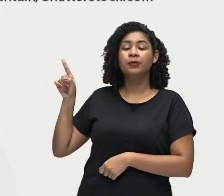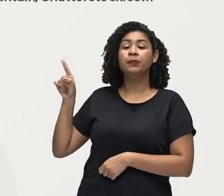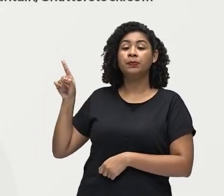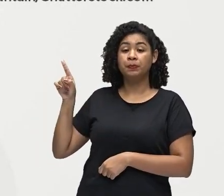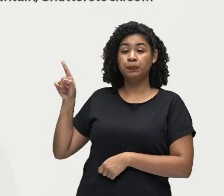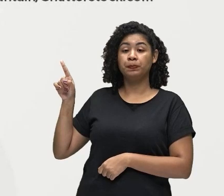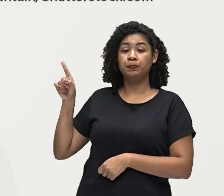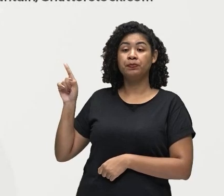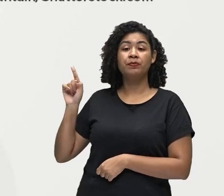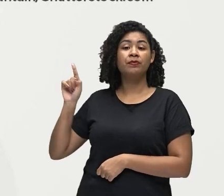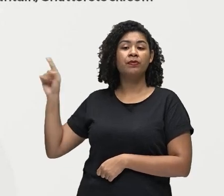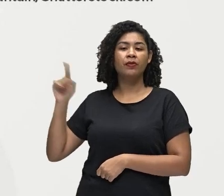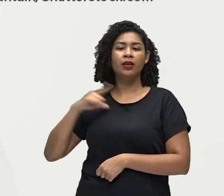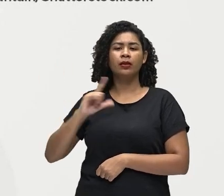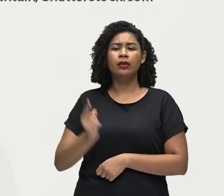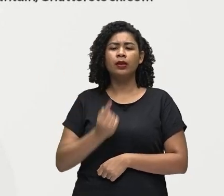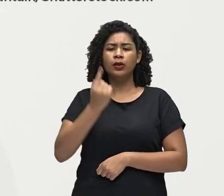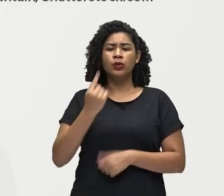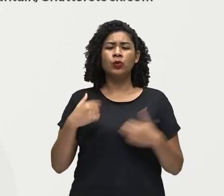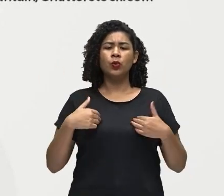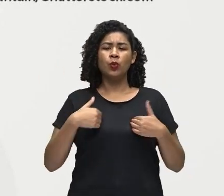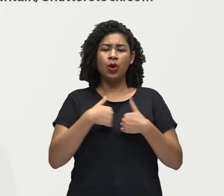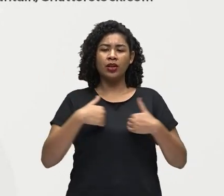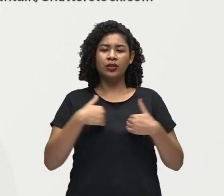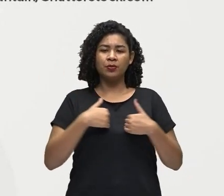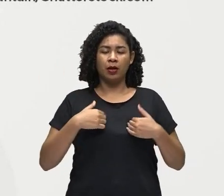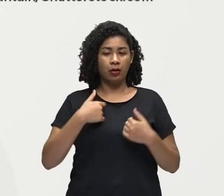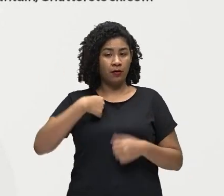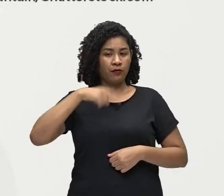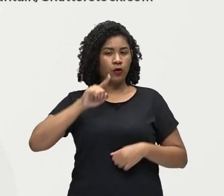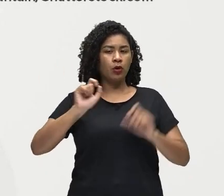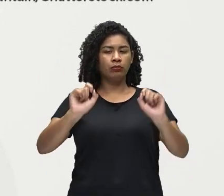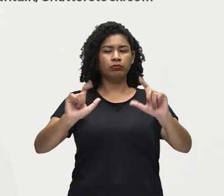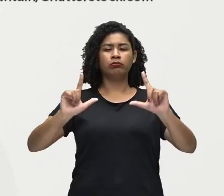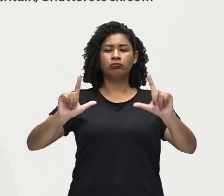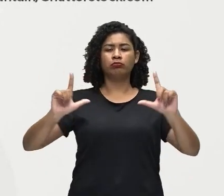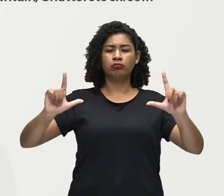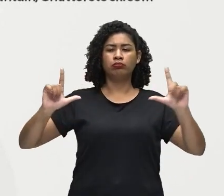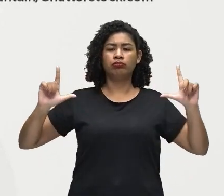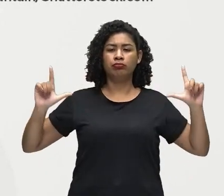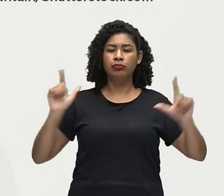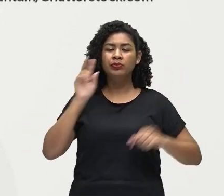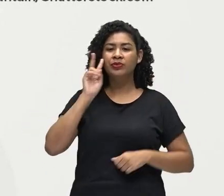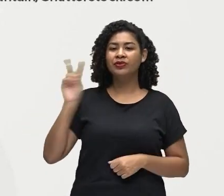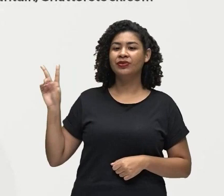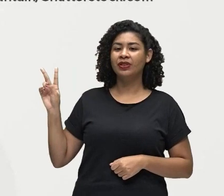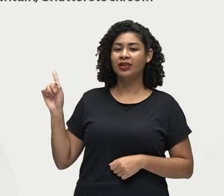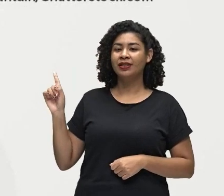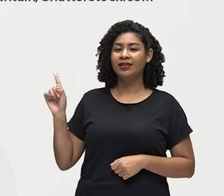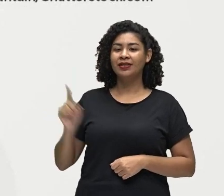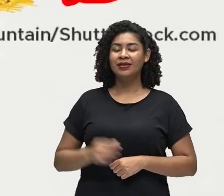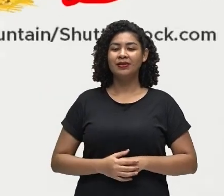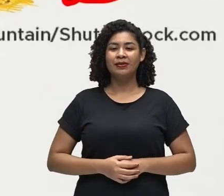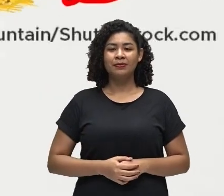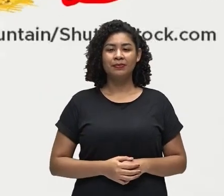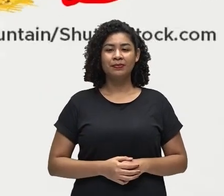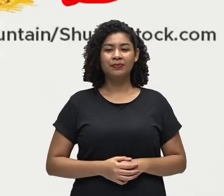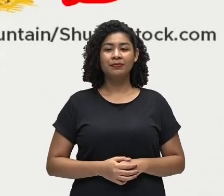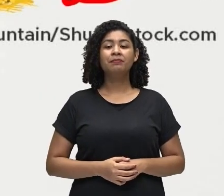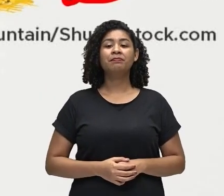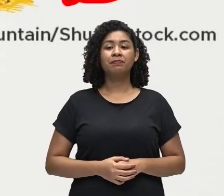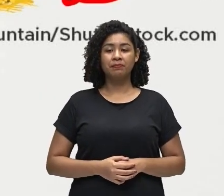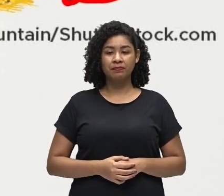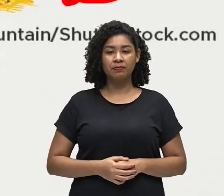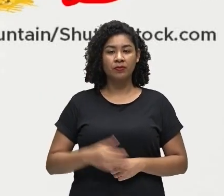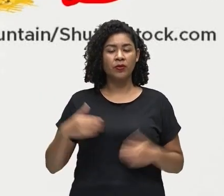vendo um animal, eu vou tentar aumentar aqui para vocês, olha só. Vocês estão vendo aqui um